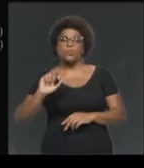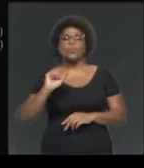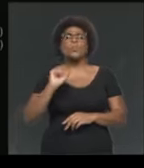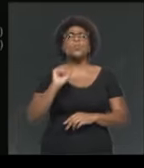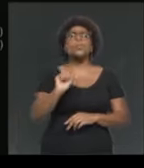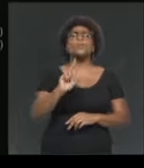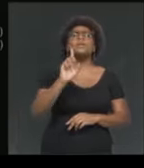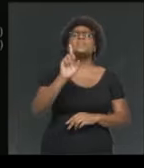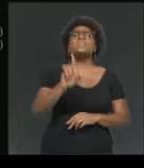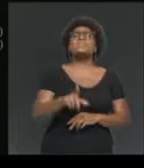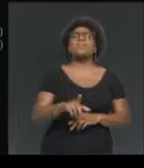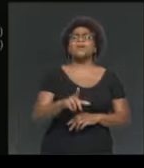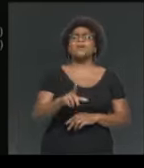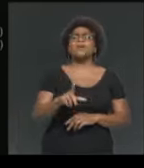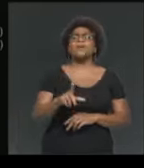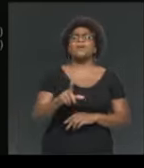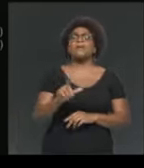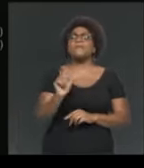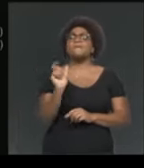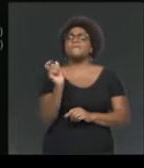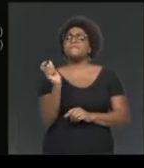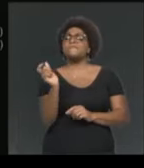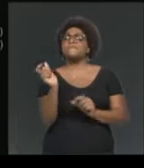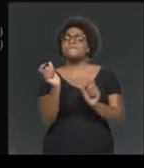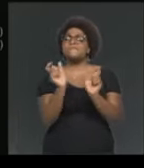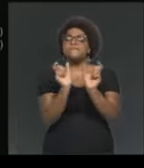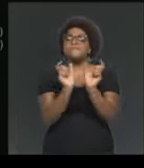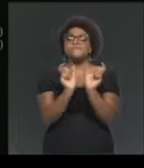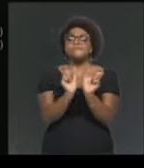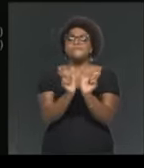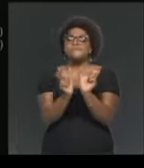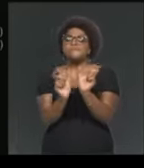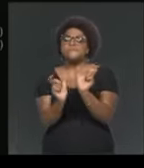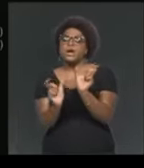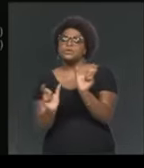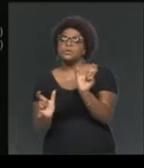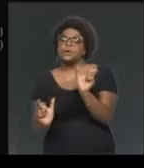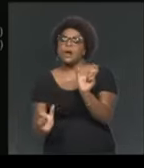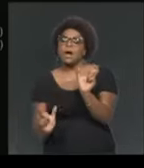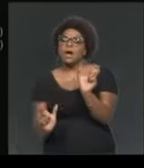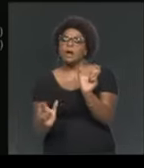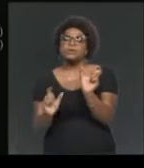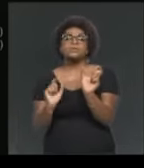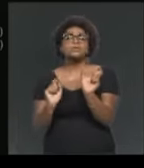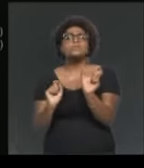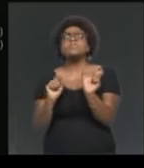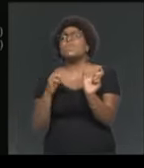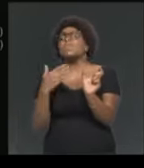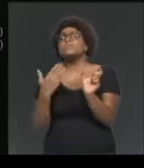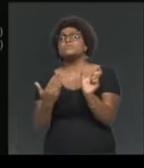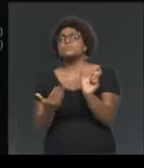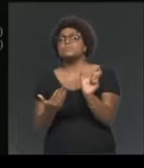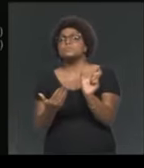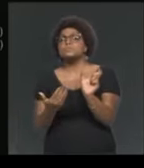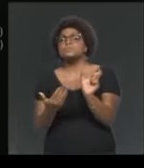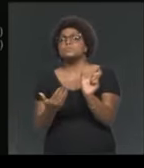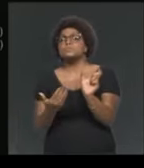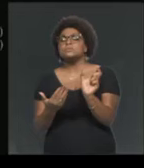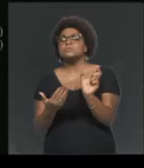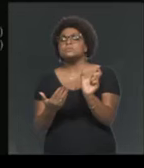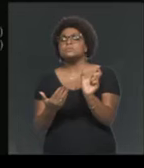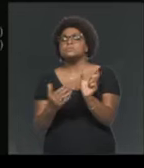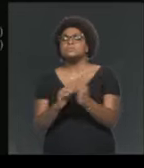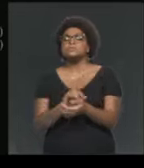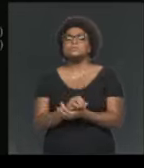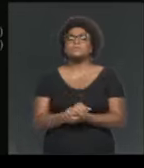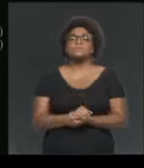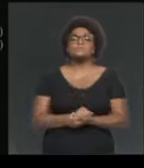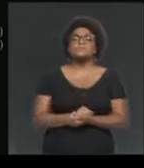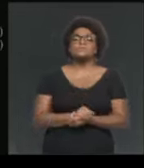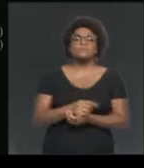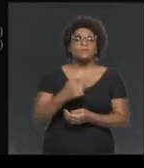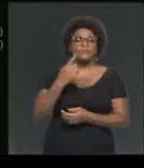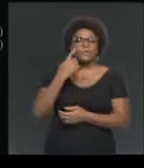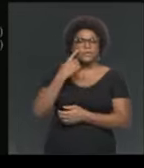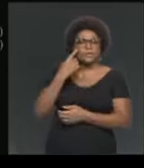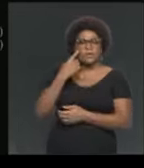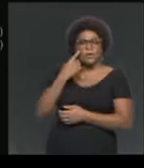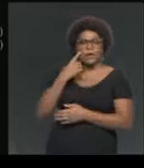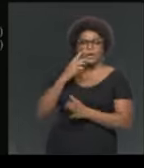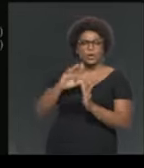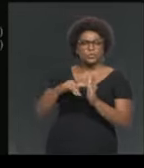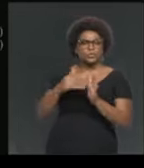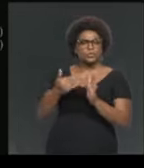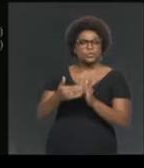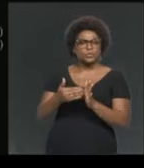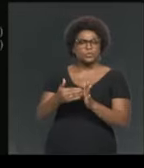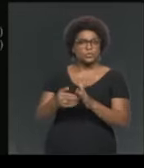formato de produto. Então, por exemplo, nessa primeira aqui você vê que aqui tem um produto. Aqui também tem um produto, tudo do lado direito,